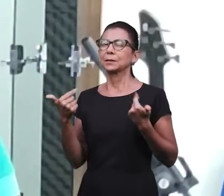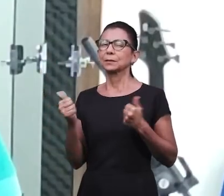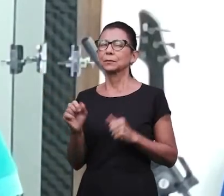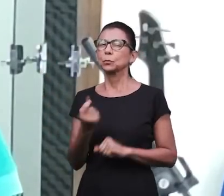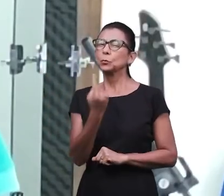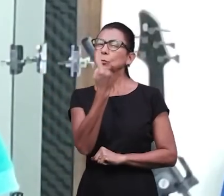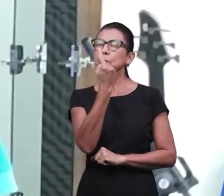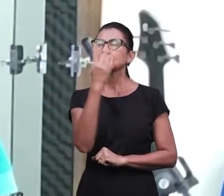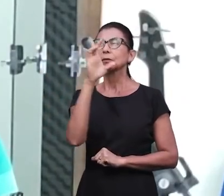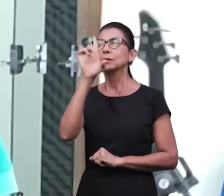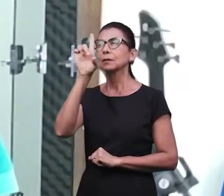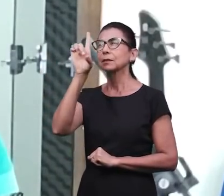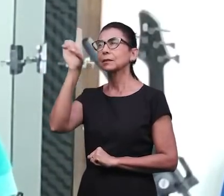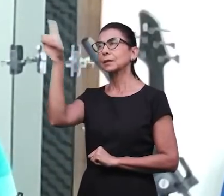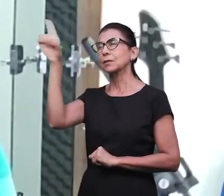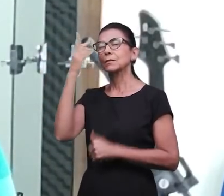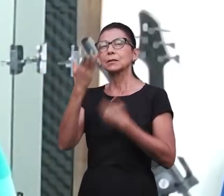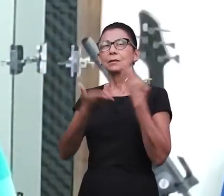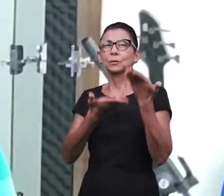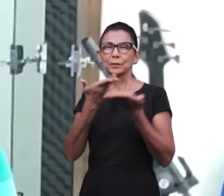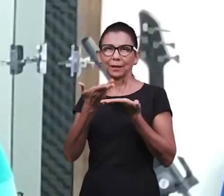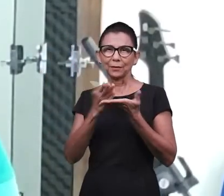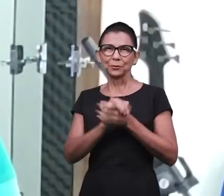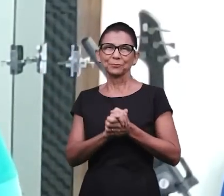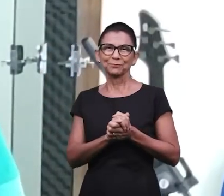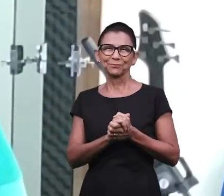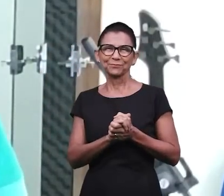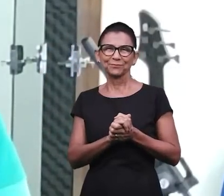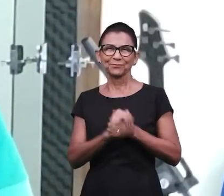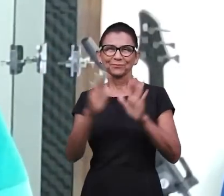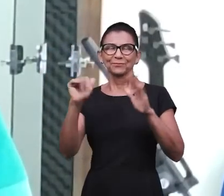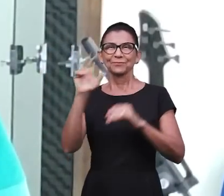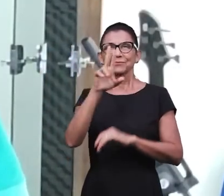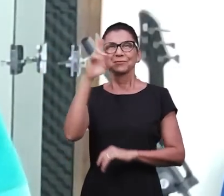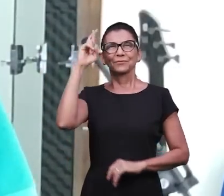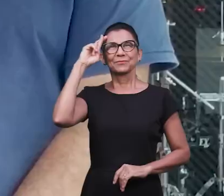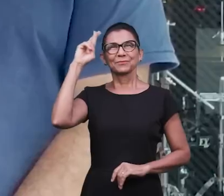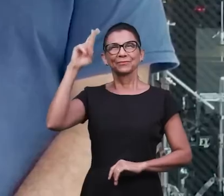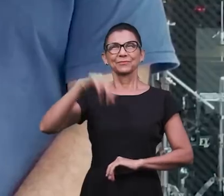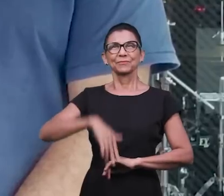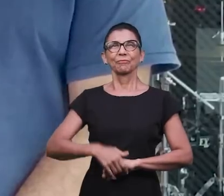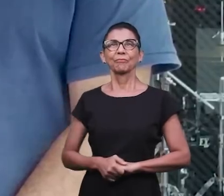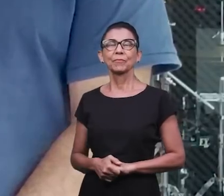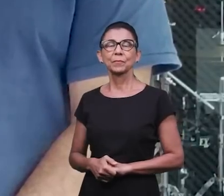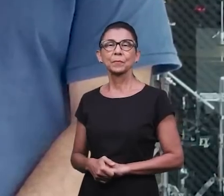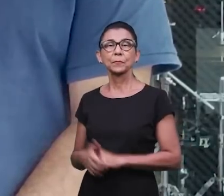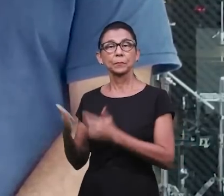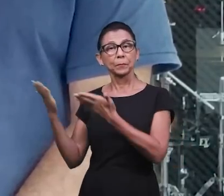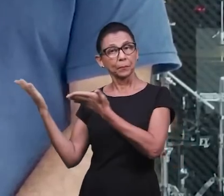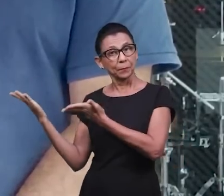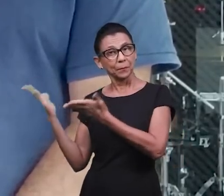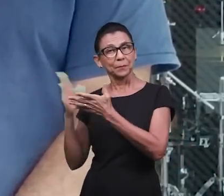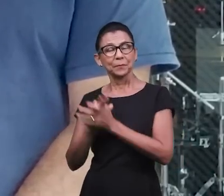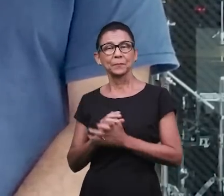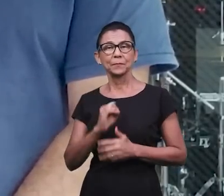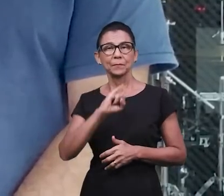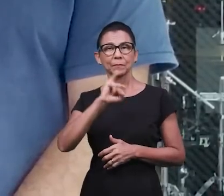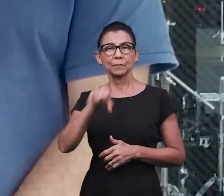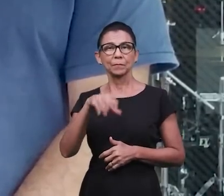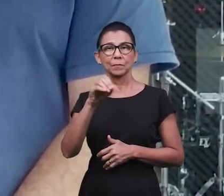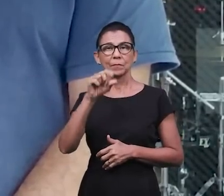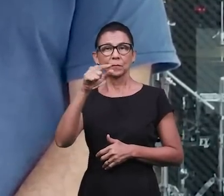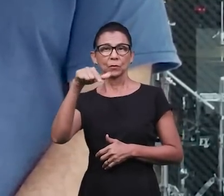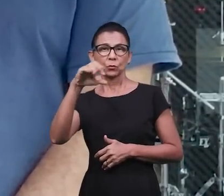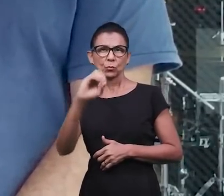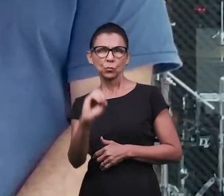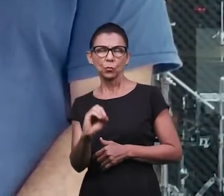Deus único, que tem cuidado de nós. Louvado seja o nome do Senhor. Nós estamos aqui agora com João, que é